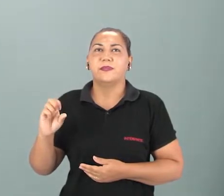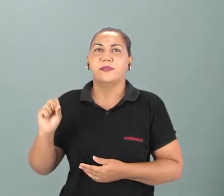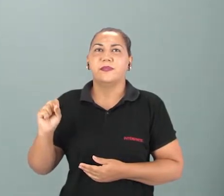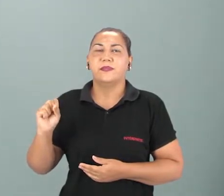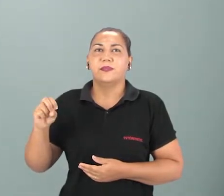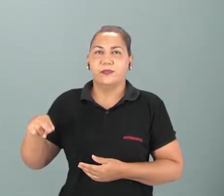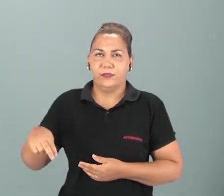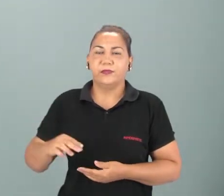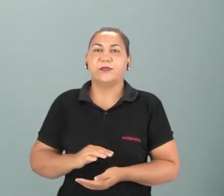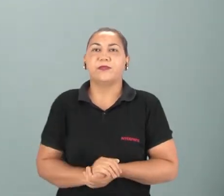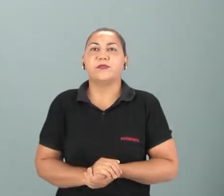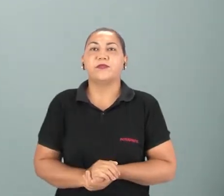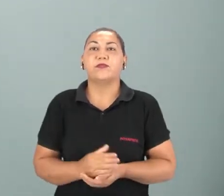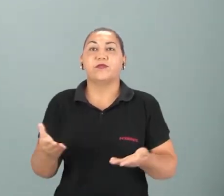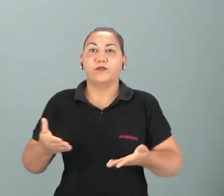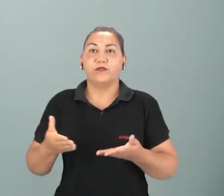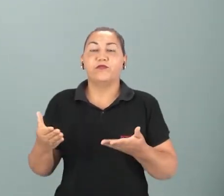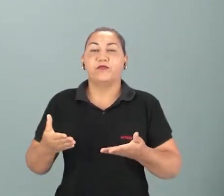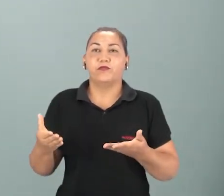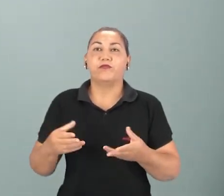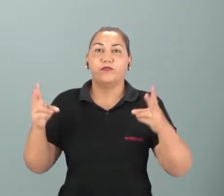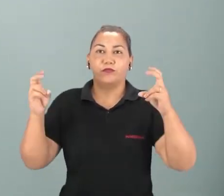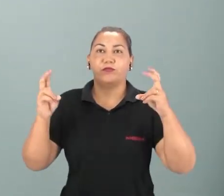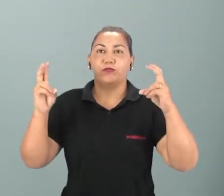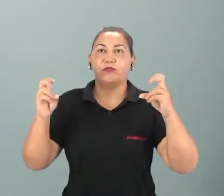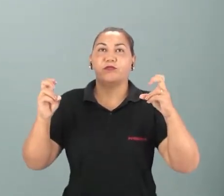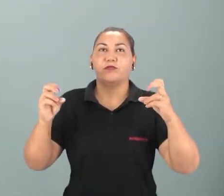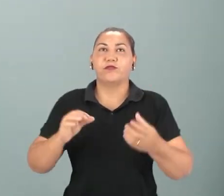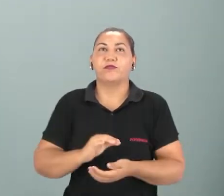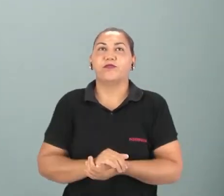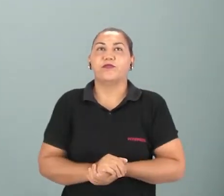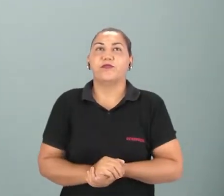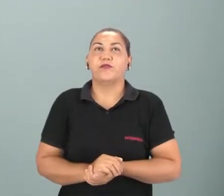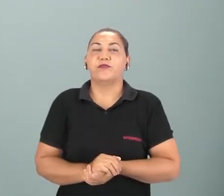as formas de uso da terra pelos indígenas da Amazônia.